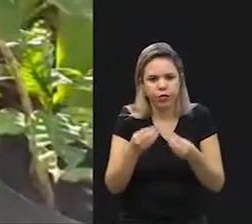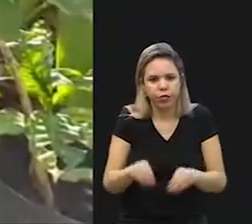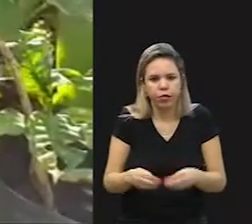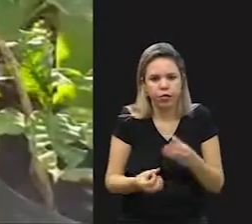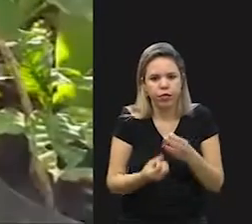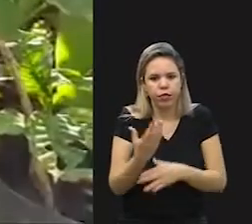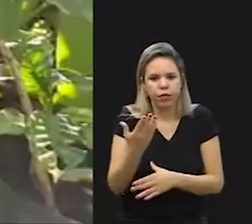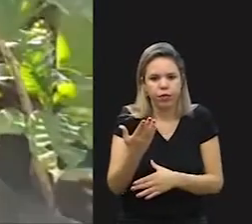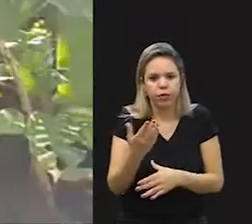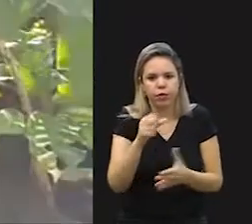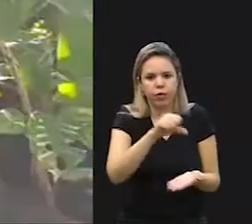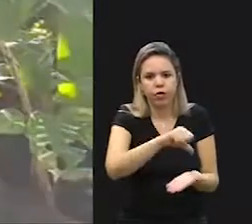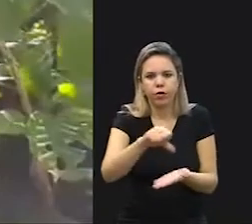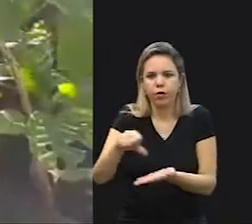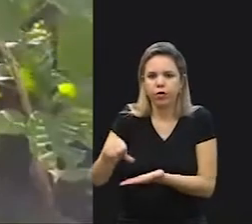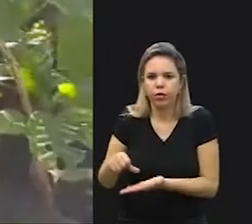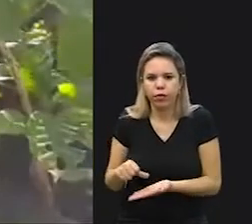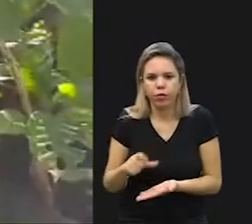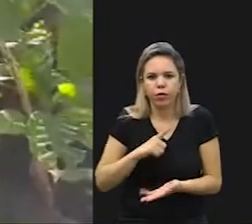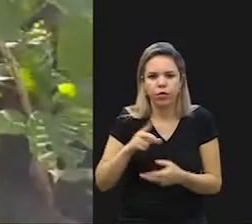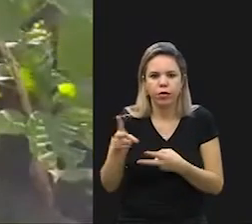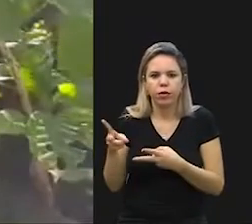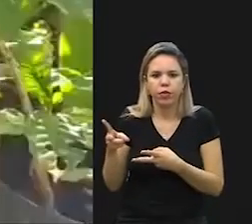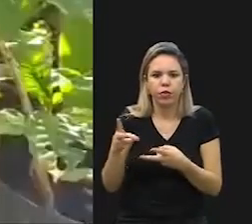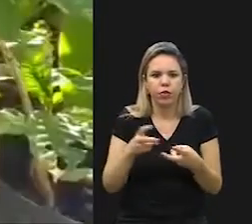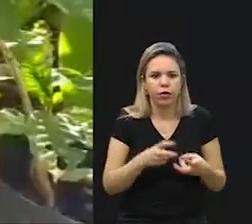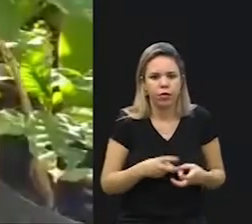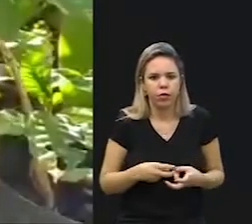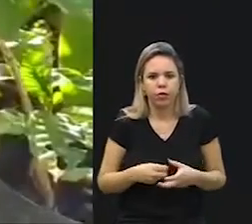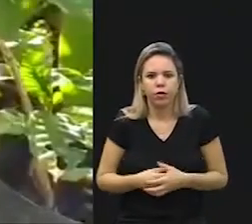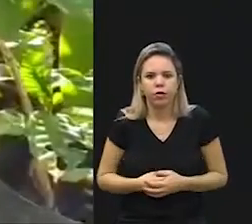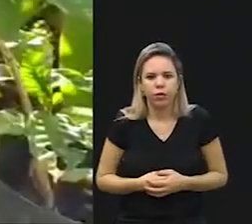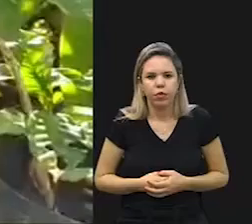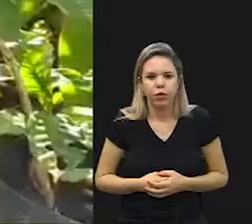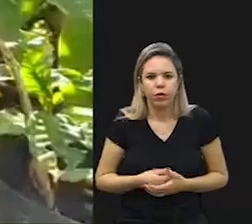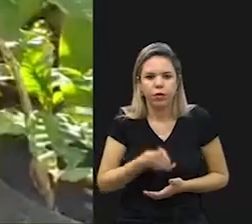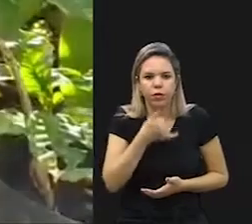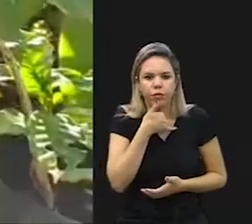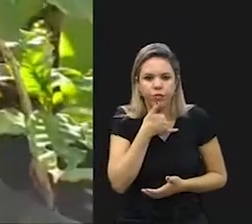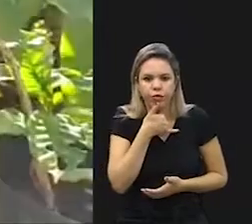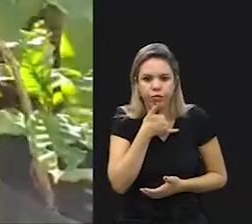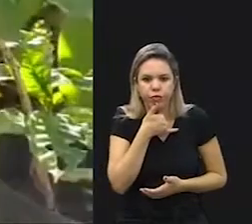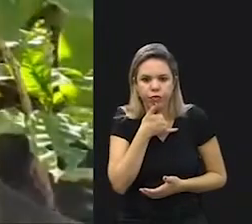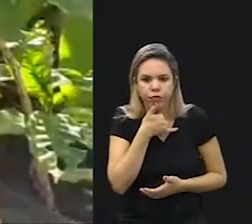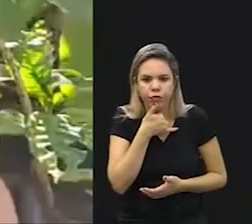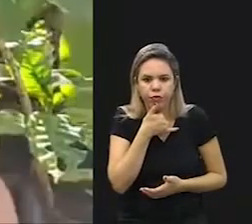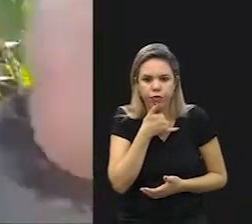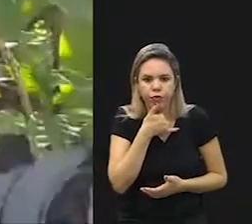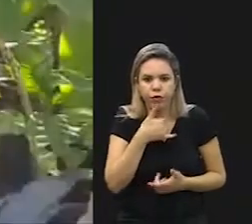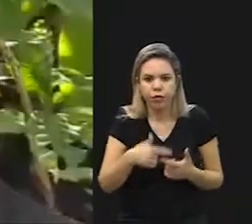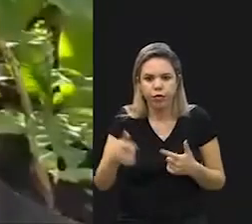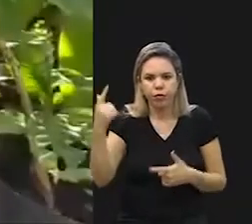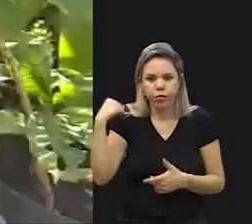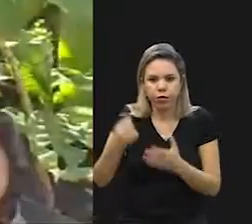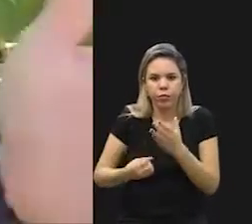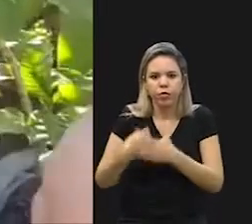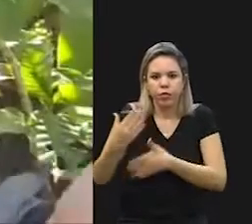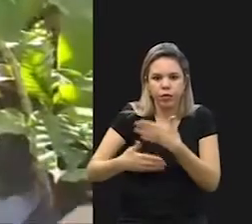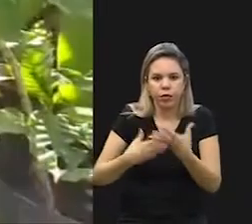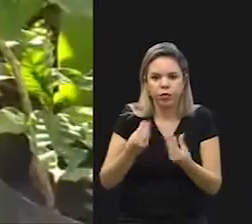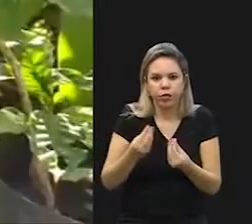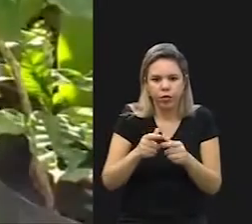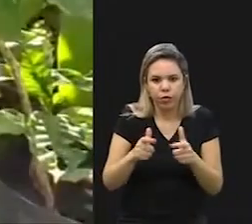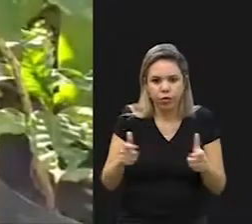que está acontecendo nesses lugares. E o que eu tenho percebido é que, infelizmente, esses impactos estão acontecendo com